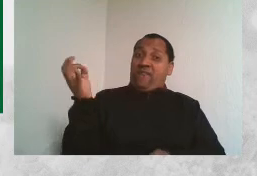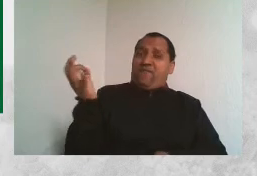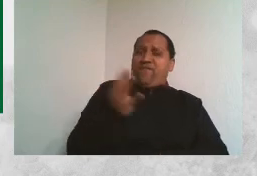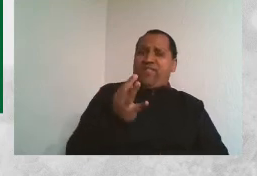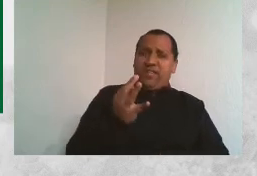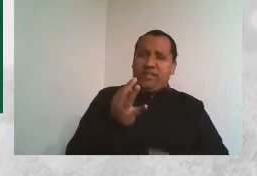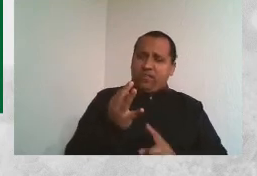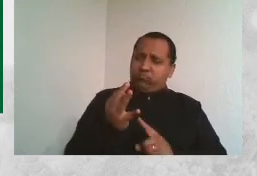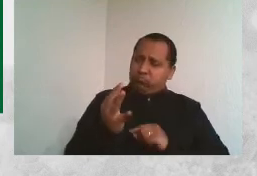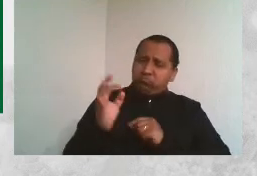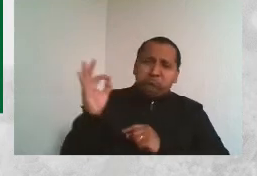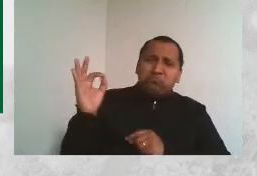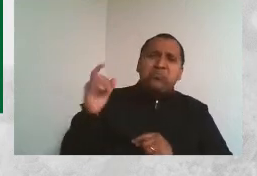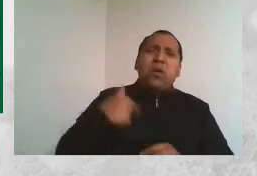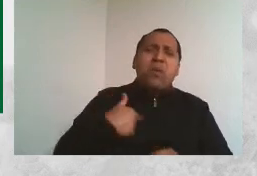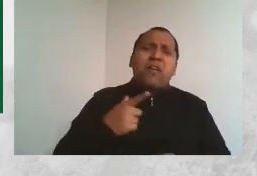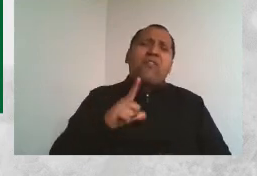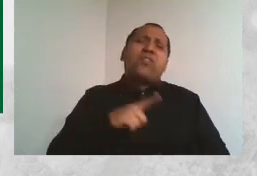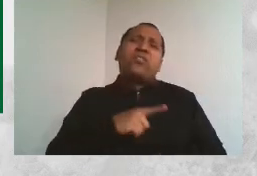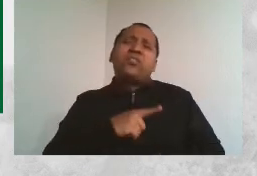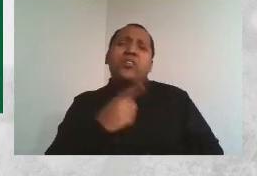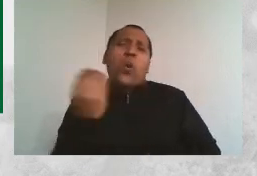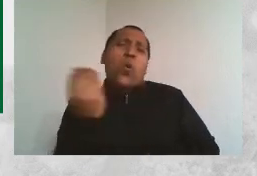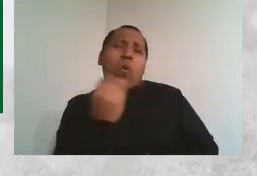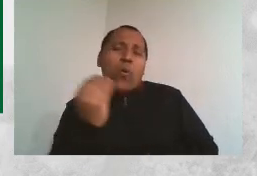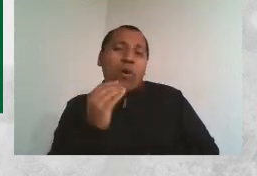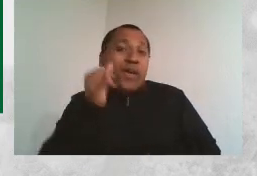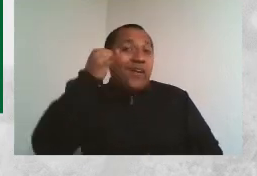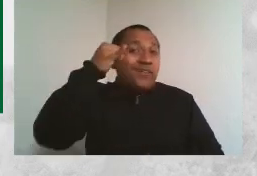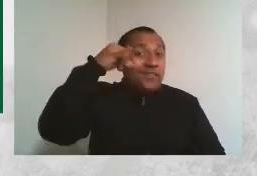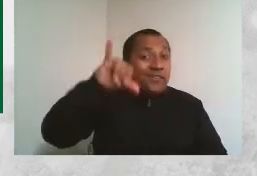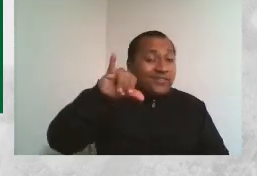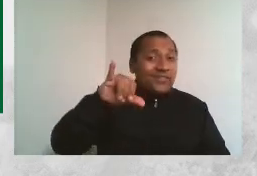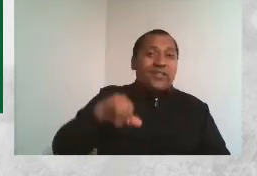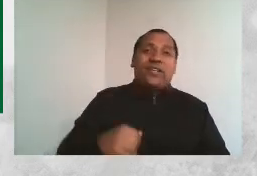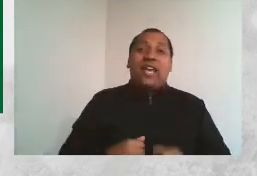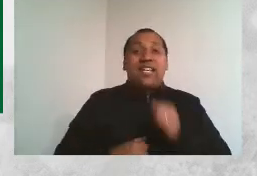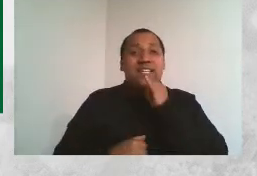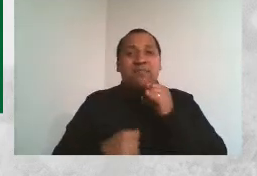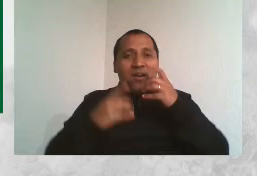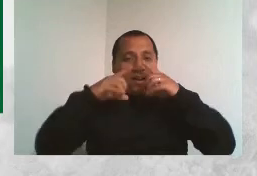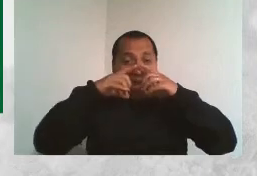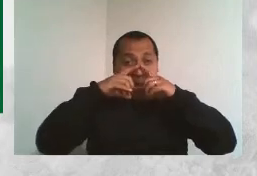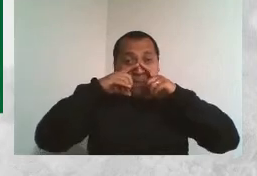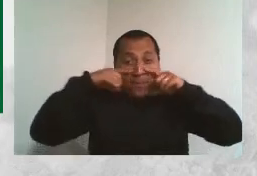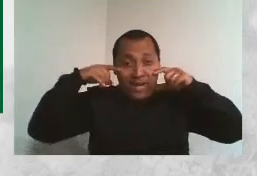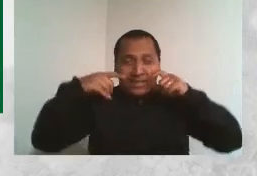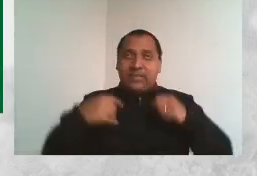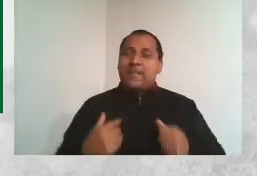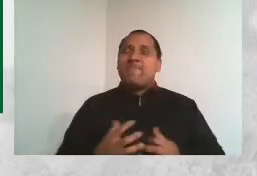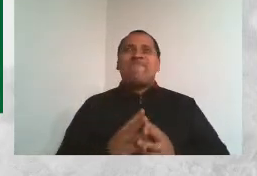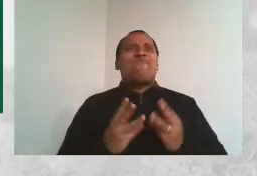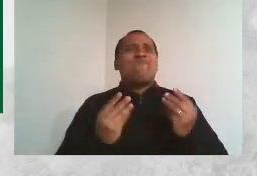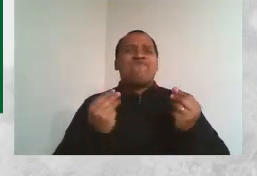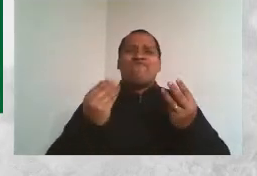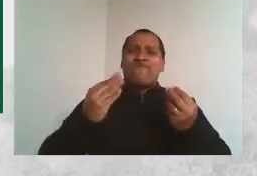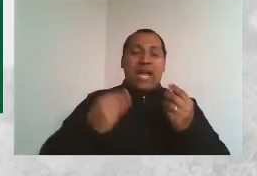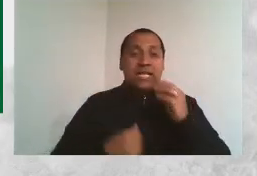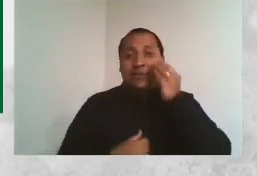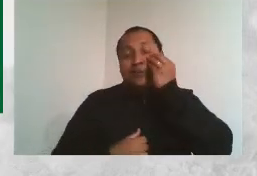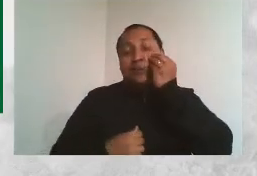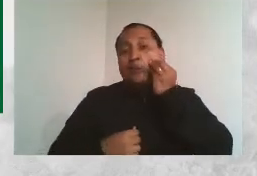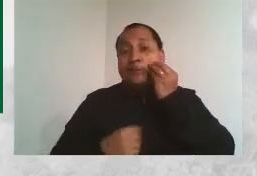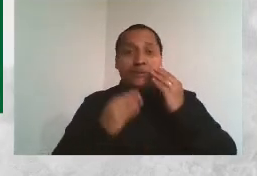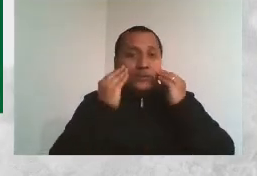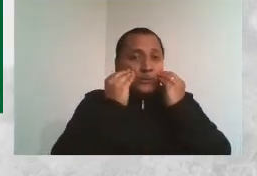conforto, vai me minimizar com que eu leve a minha mão ao rosto. Então, se a minha máscara ela não está confortável,